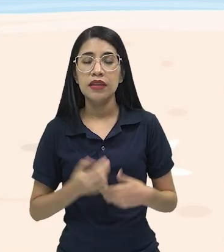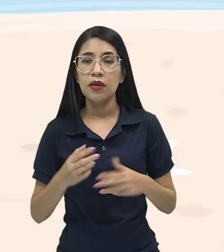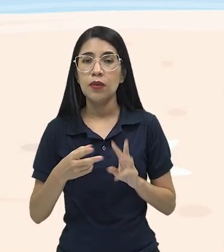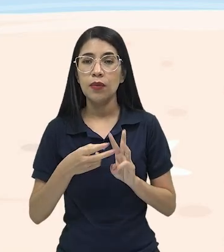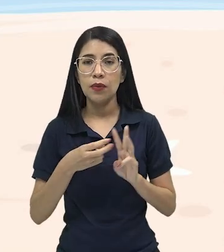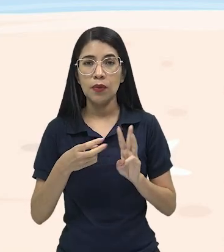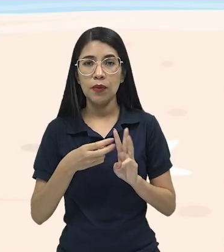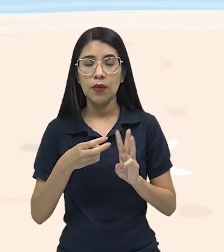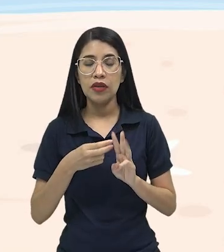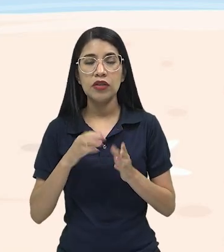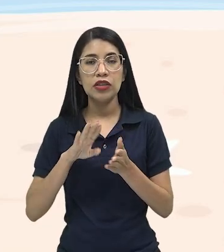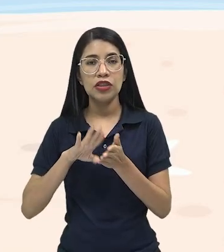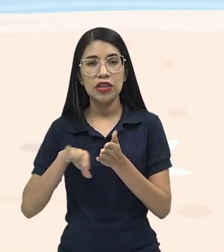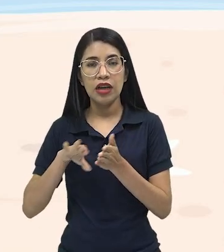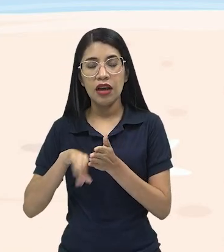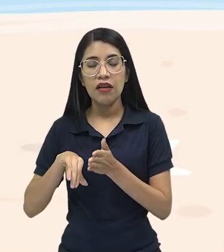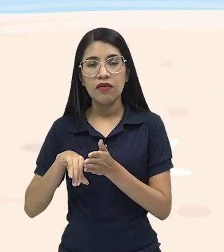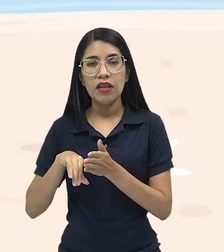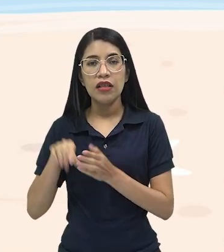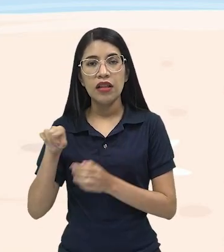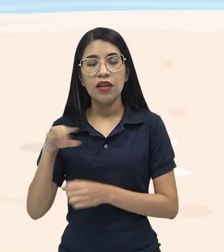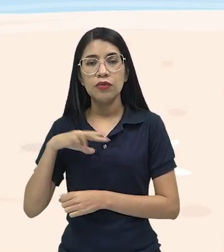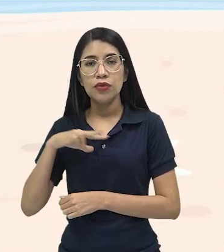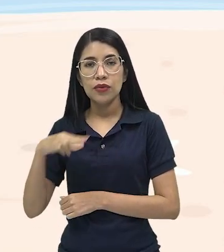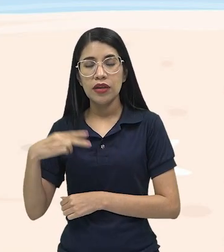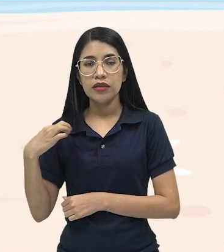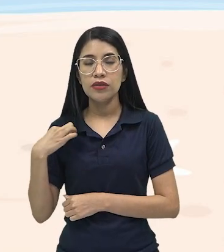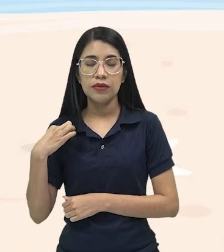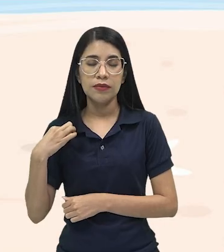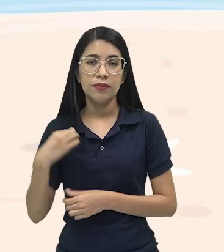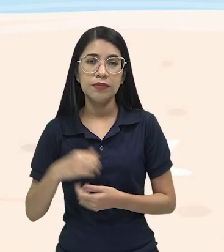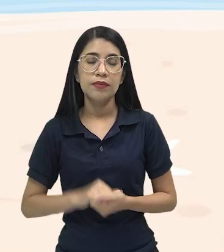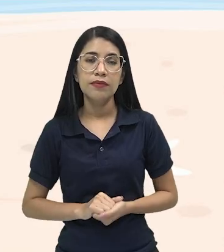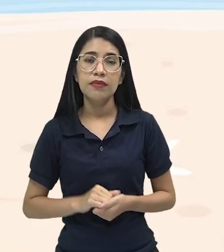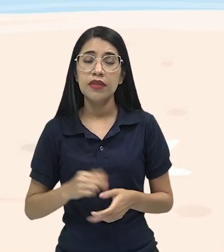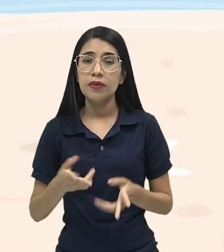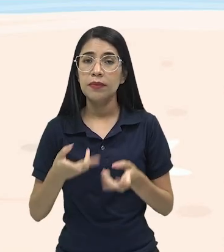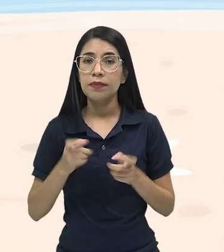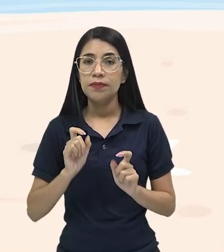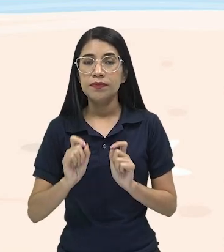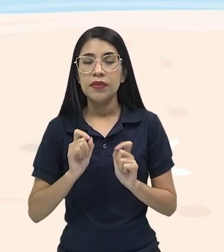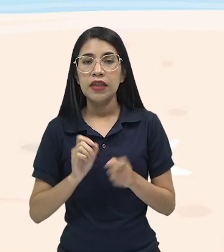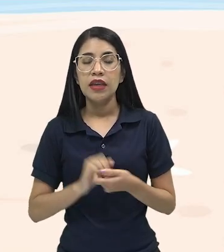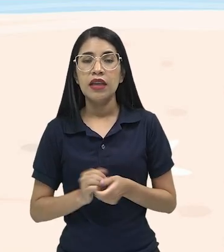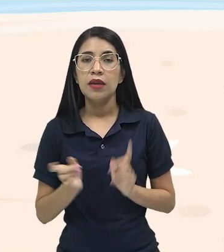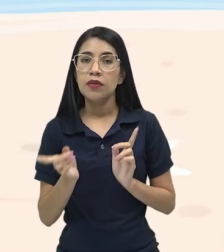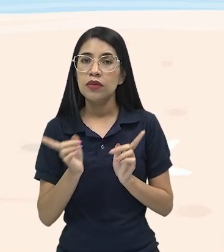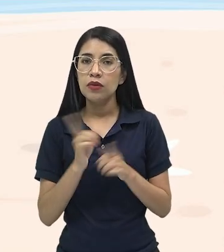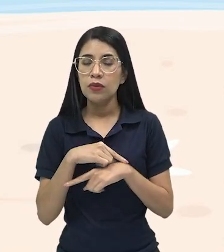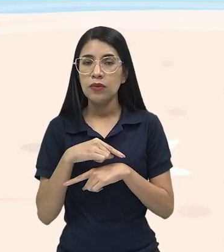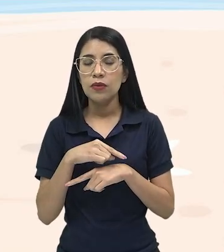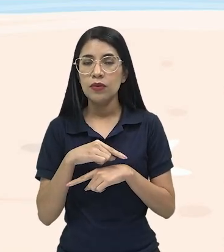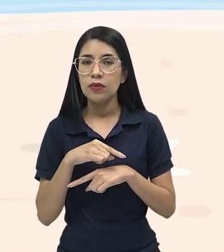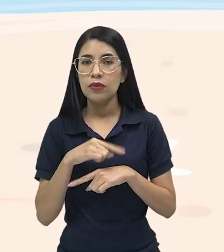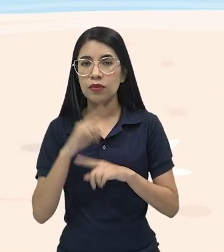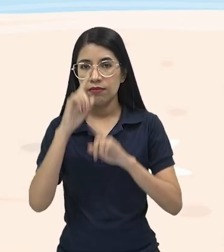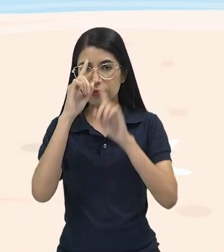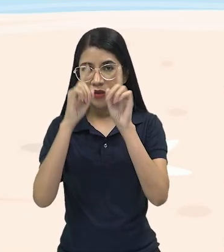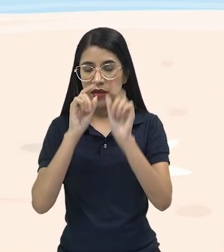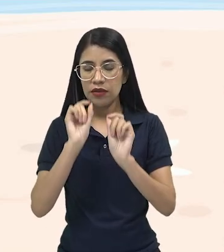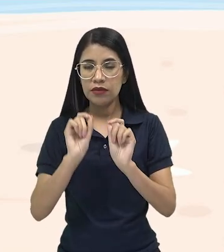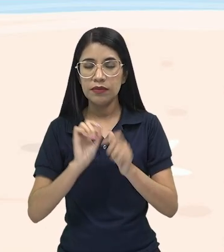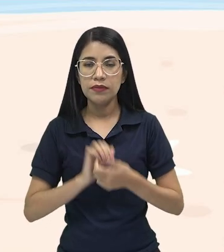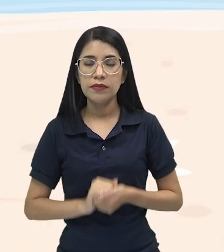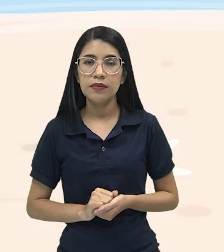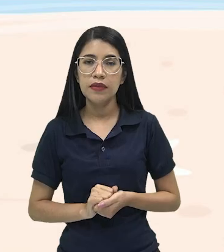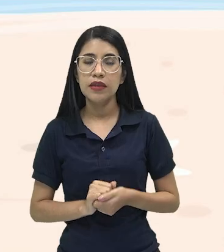índio tiraria a roupa, do português. Então, observe que ele fez aí uma inversão. Então,